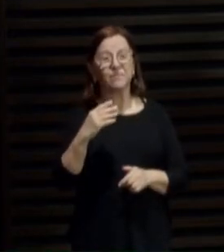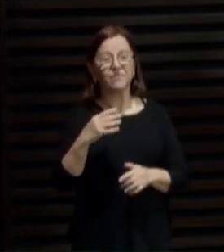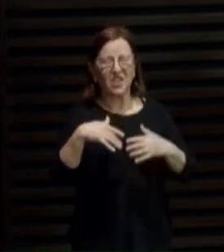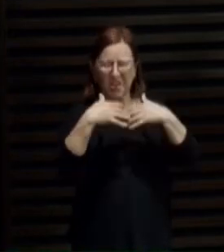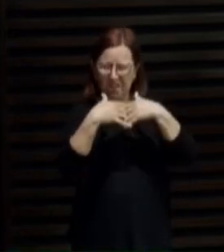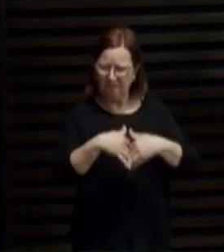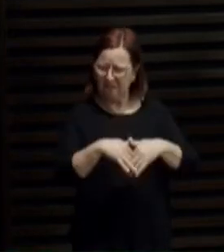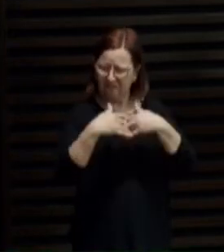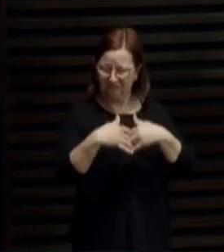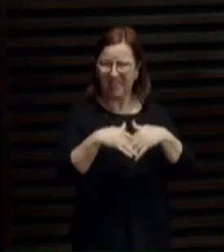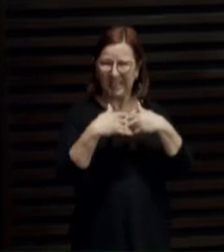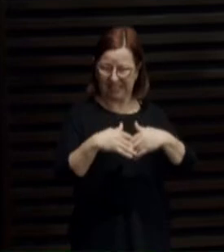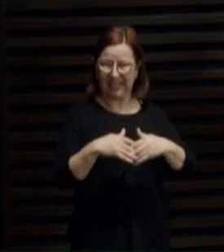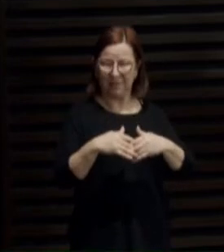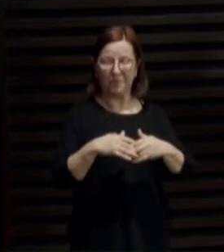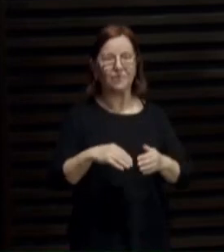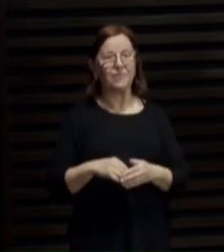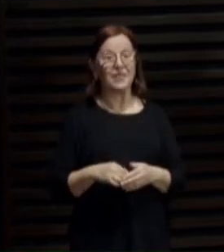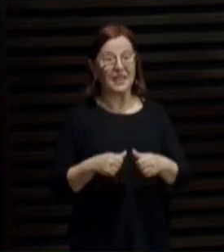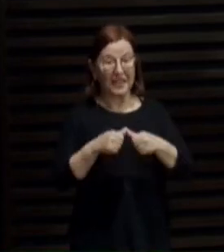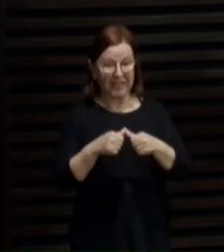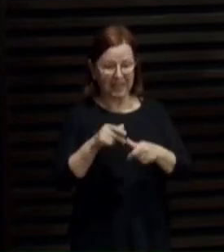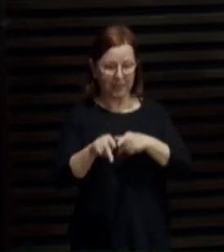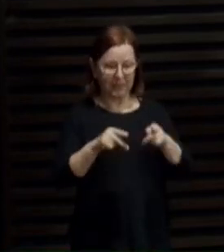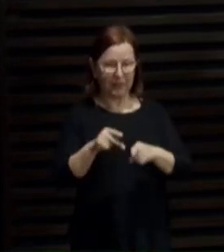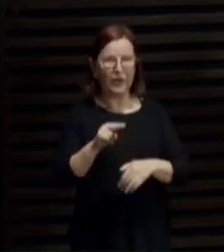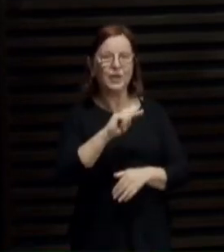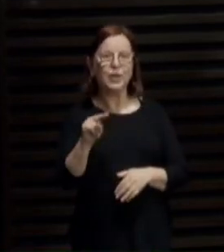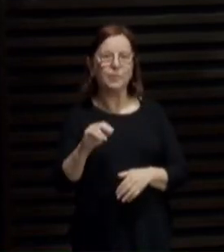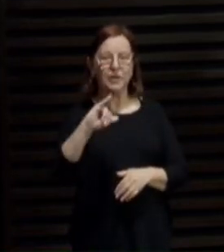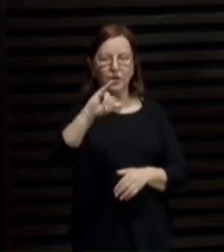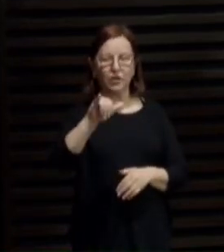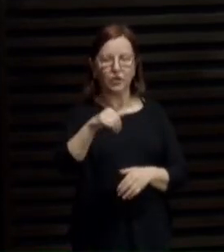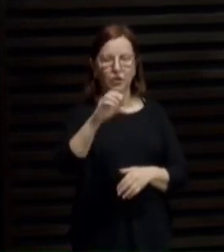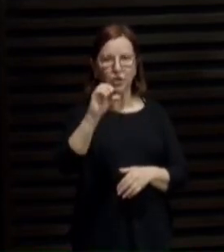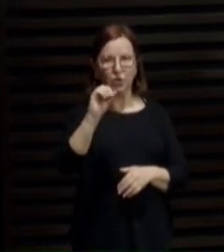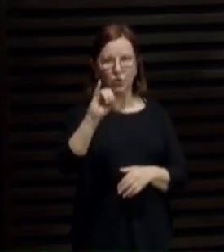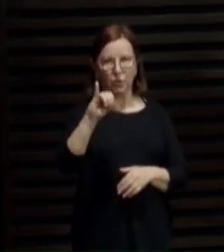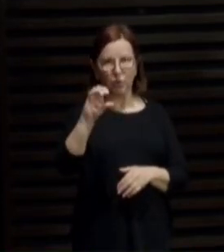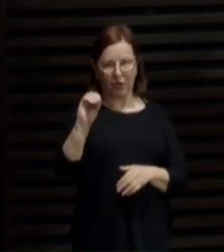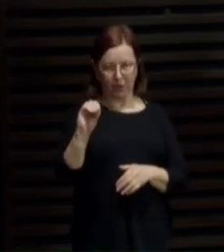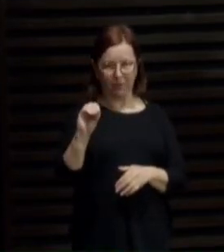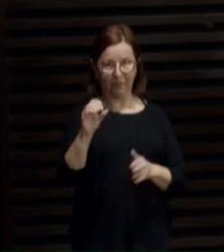corporatura. Essa gente é chamada de joio por Jesus.